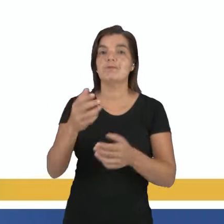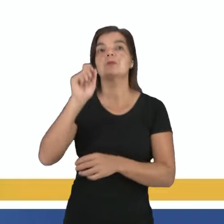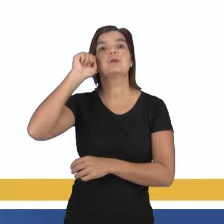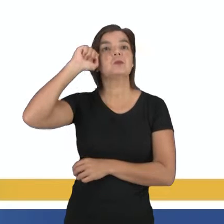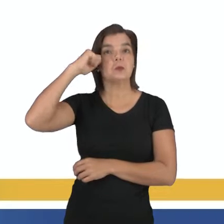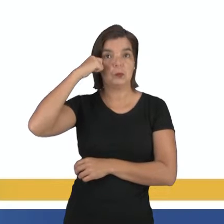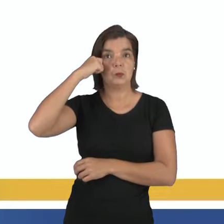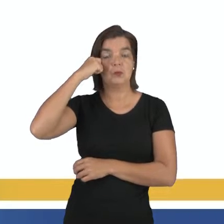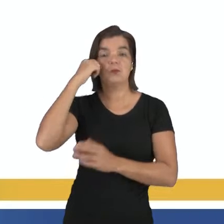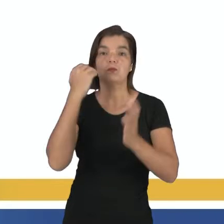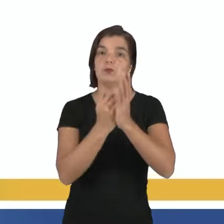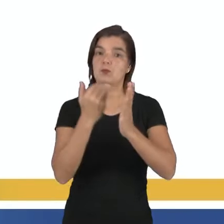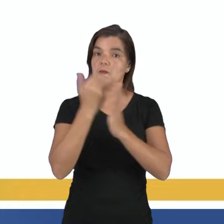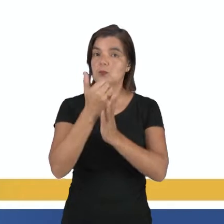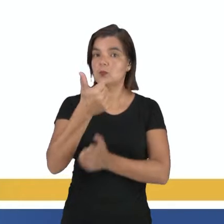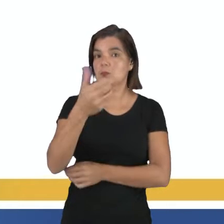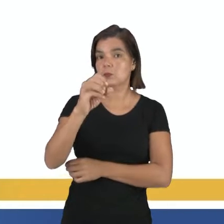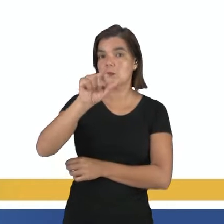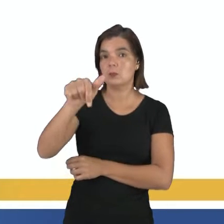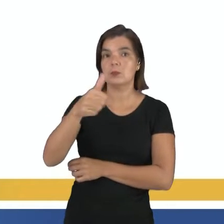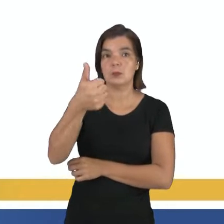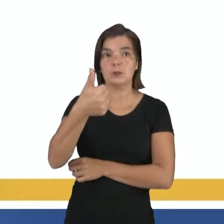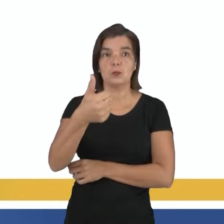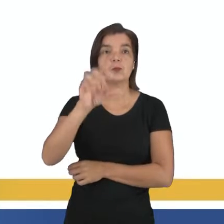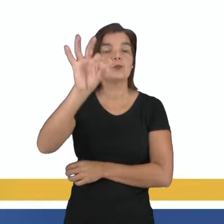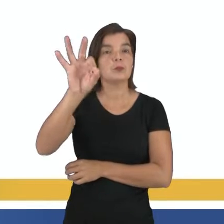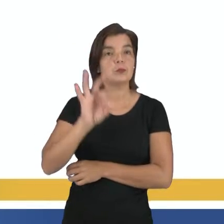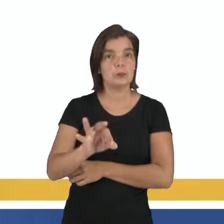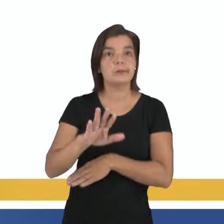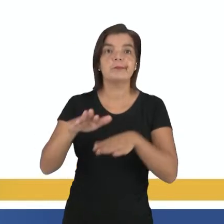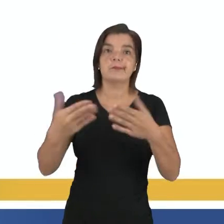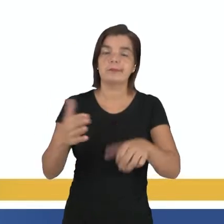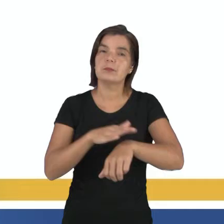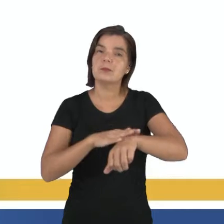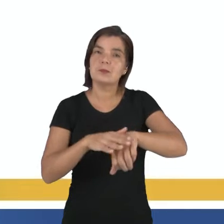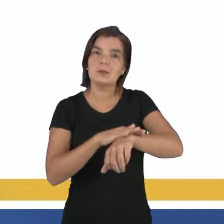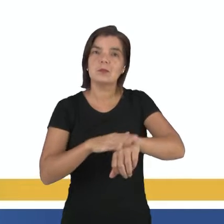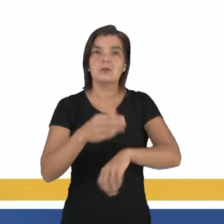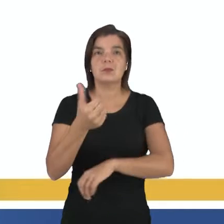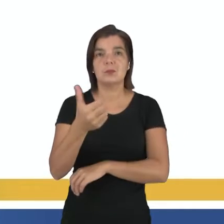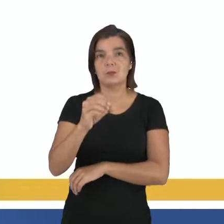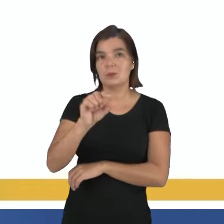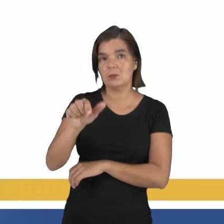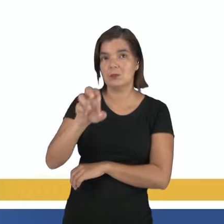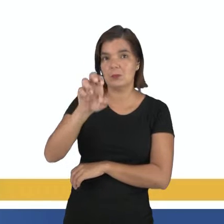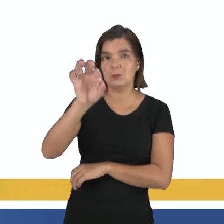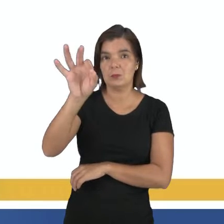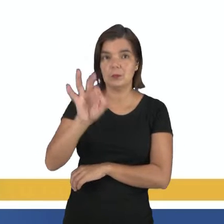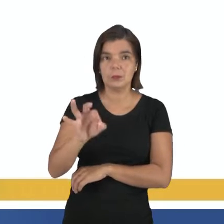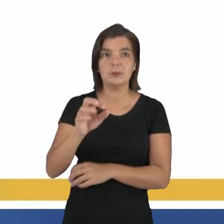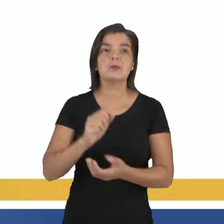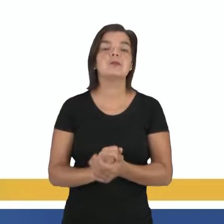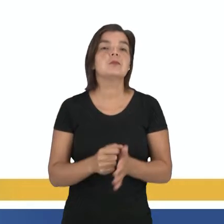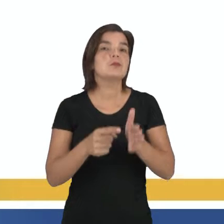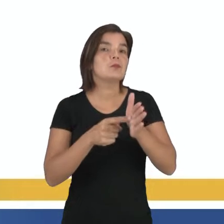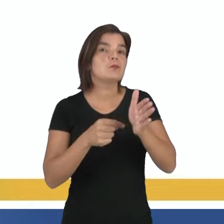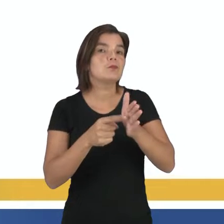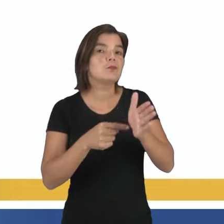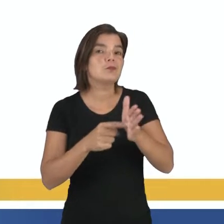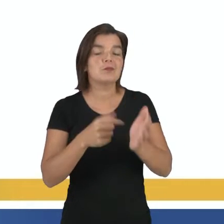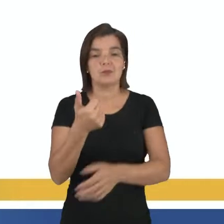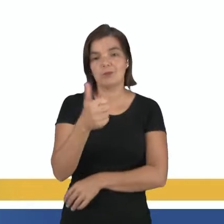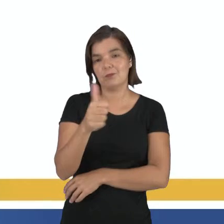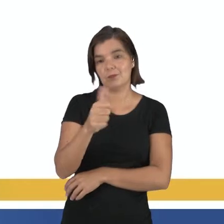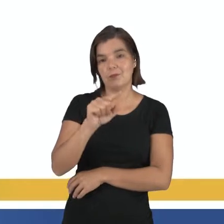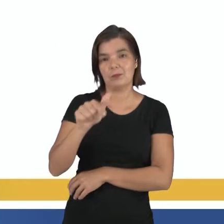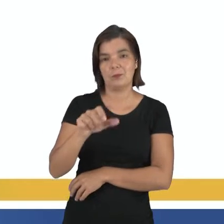pessoas pretas, a taxa foi de 19,1%, enquanto a dos pardos foi de 16,5%, e a menor taxa